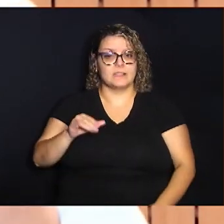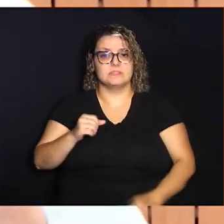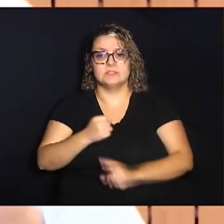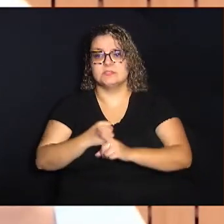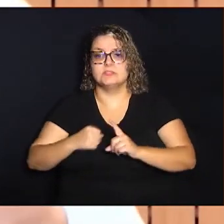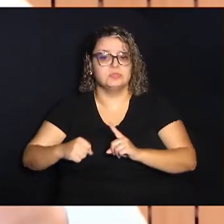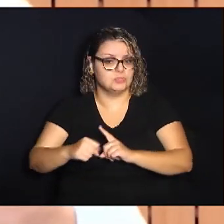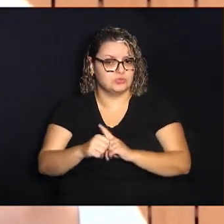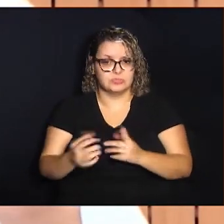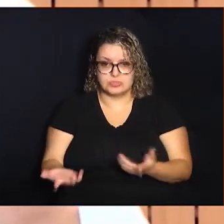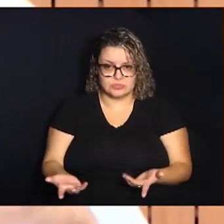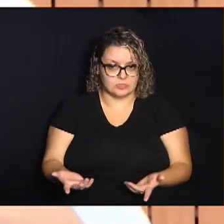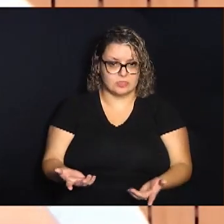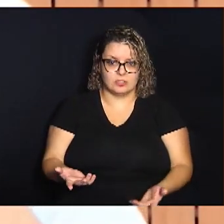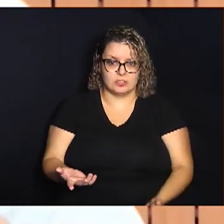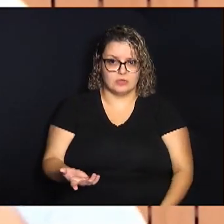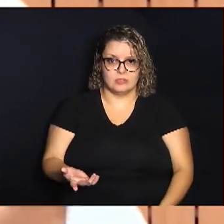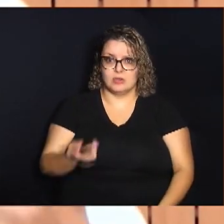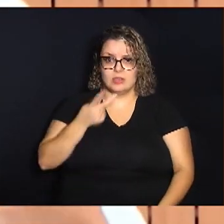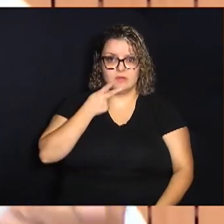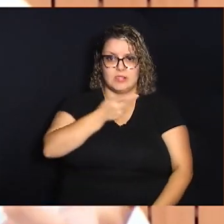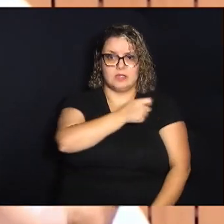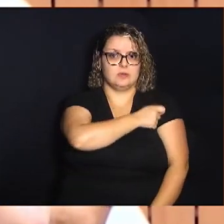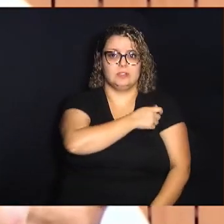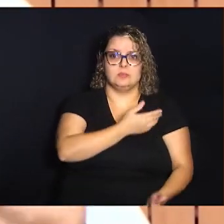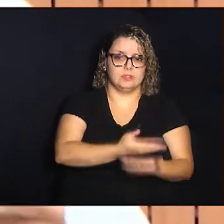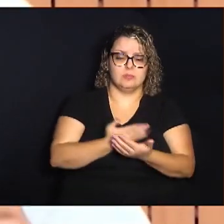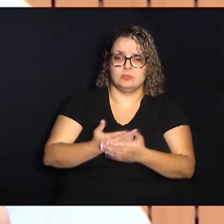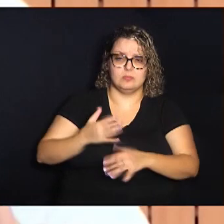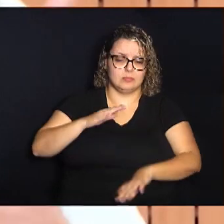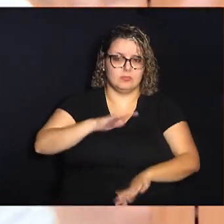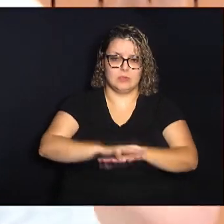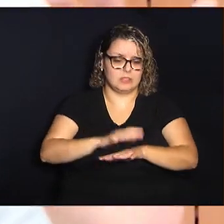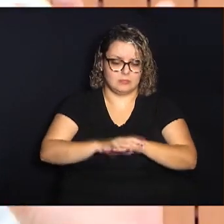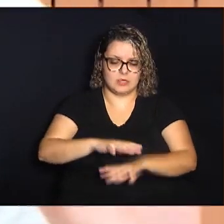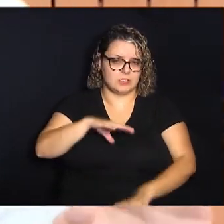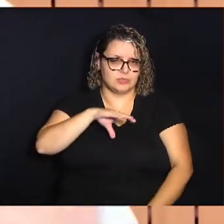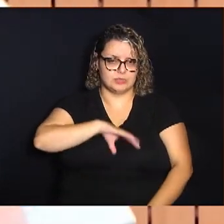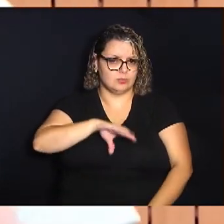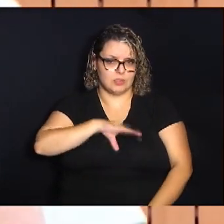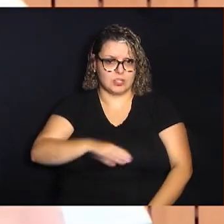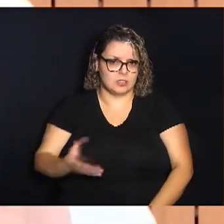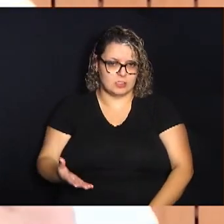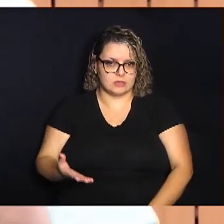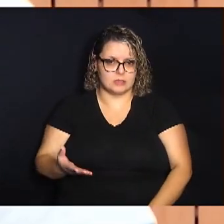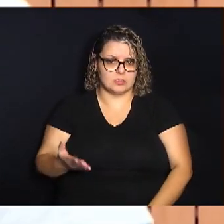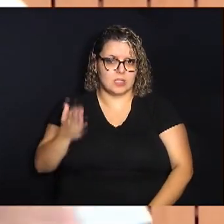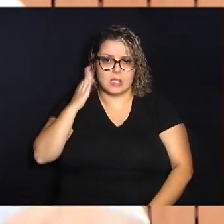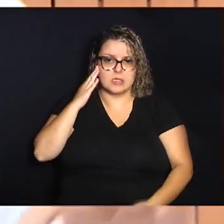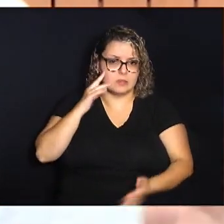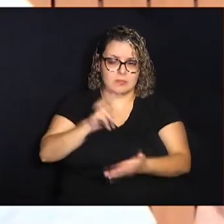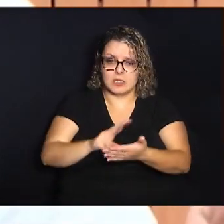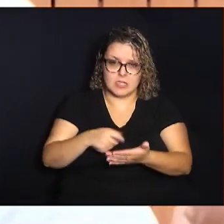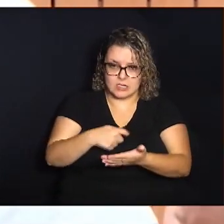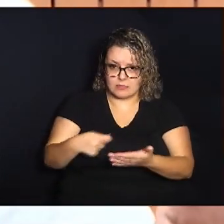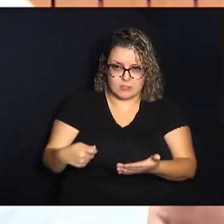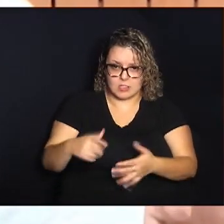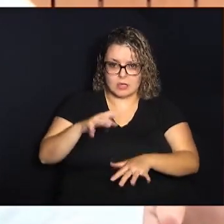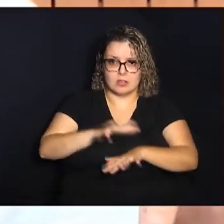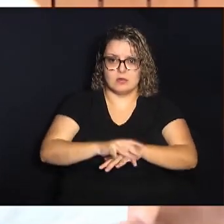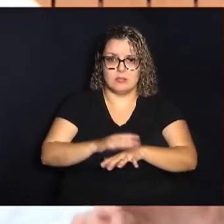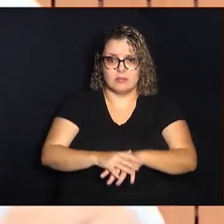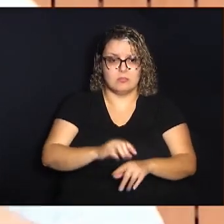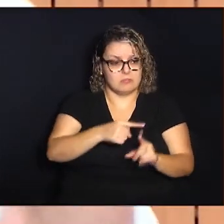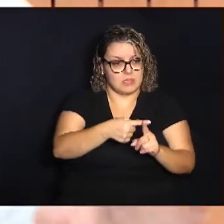só fala que o aluno tem que estudar português, matemática, assim, um pouco, você tem que saber ler e escrever, fazer conta mais de